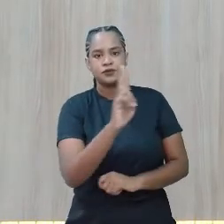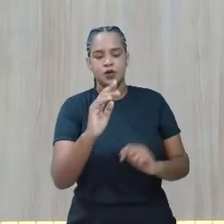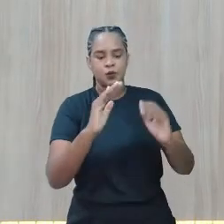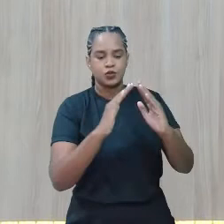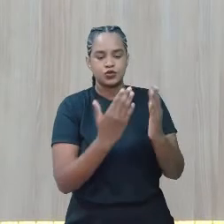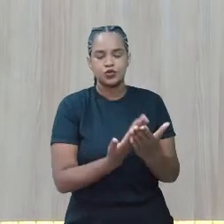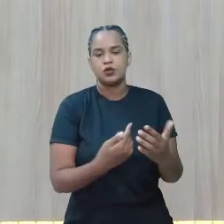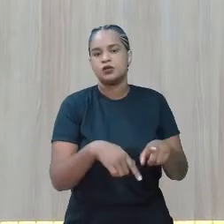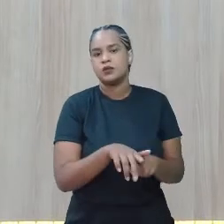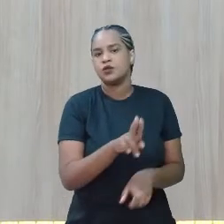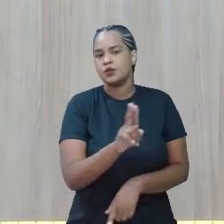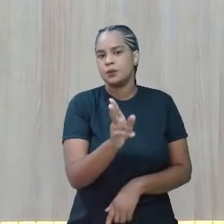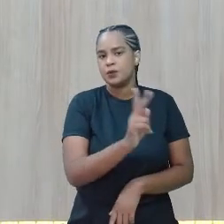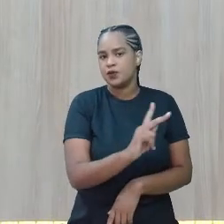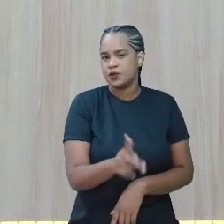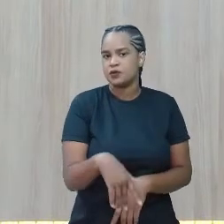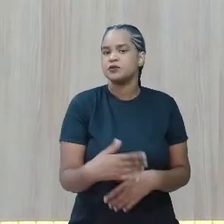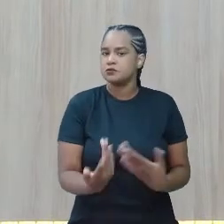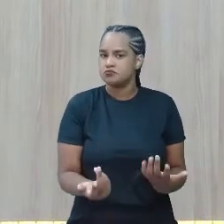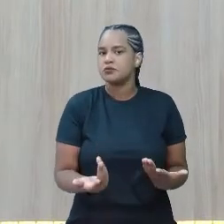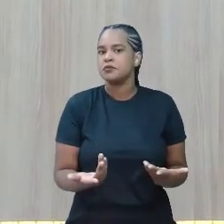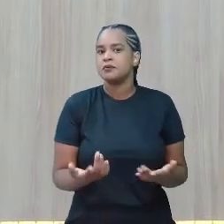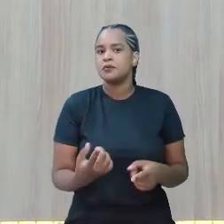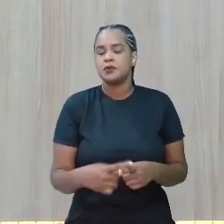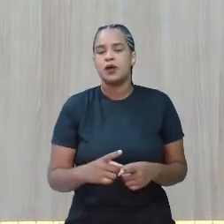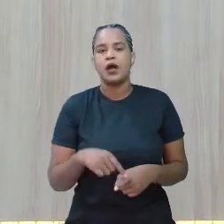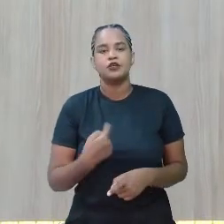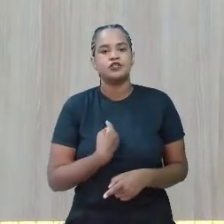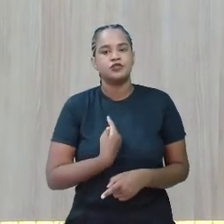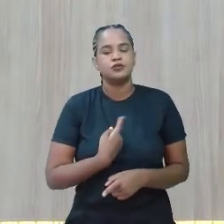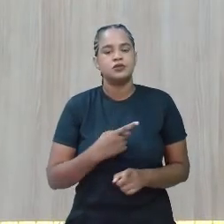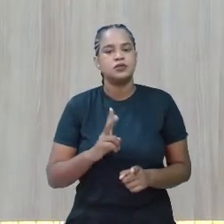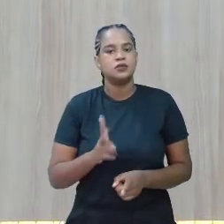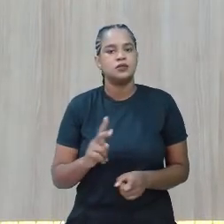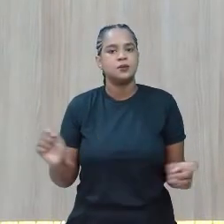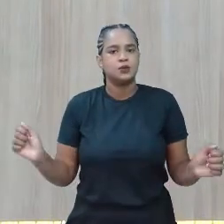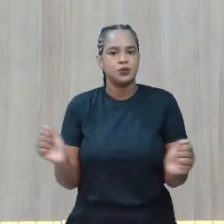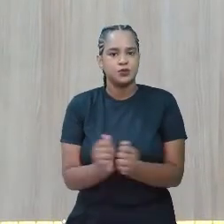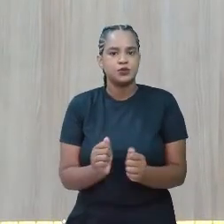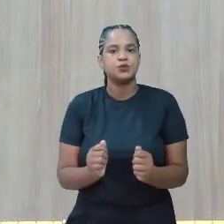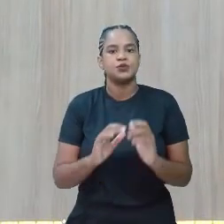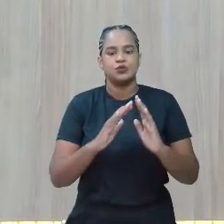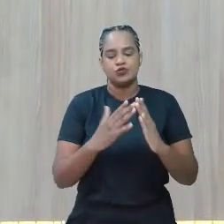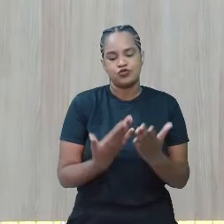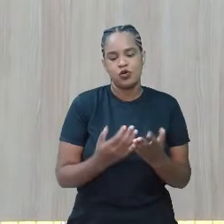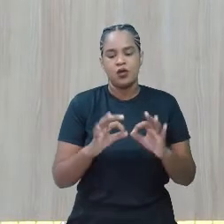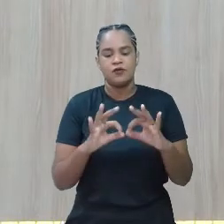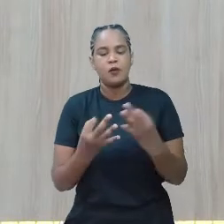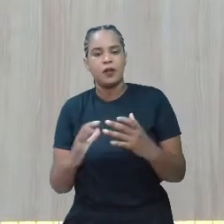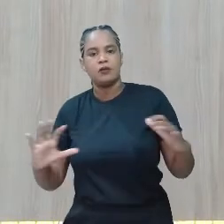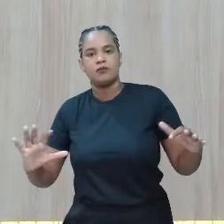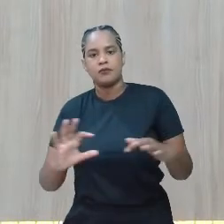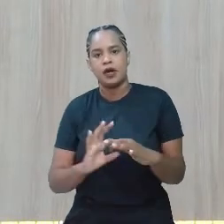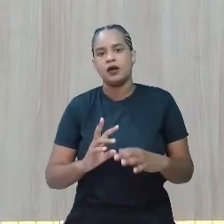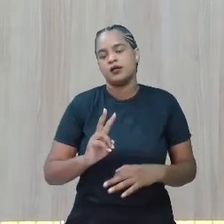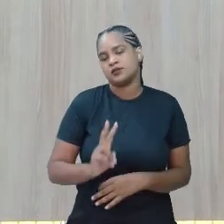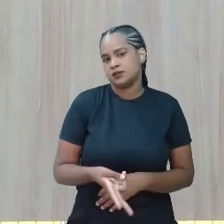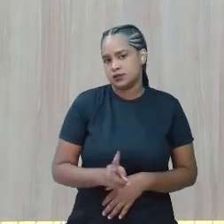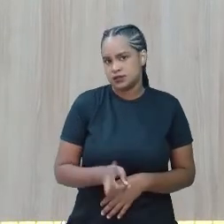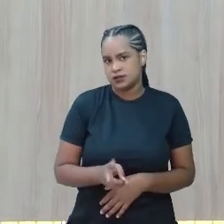da professora, porque estamos numa parceria muito séria. Escola e família,